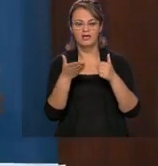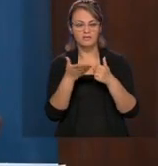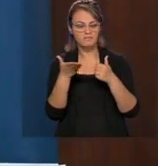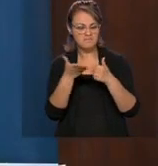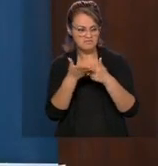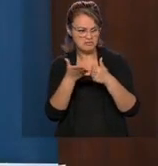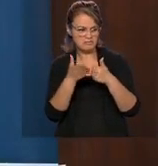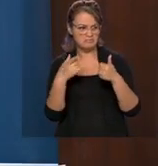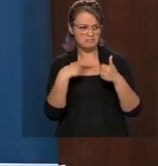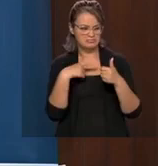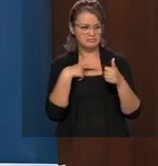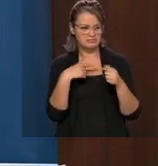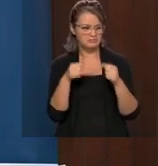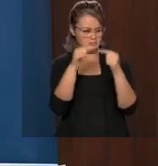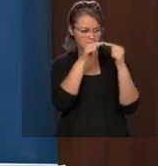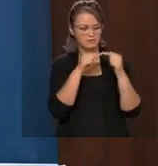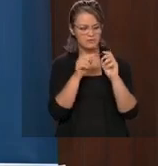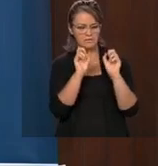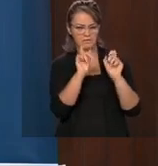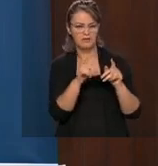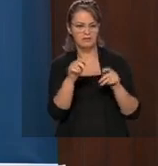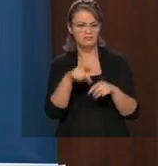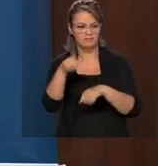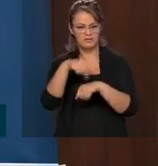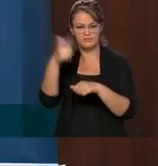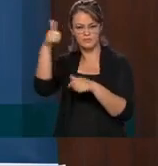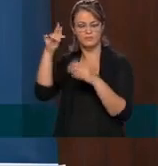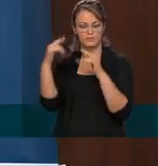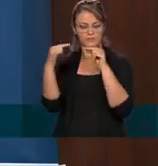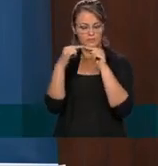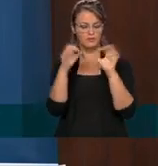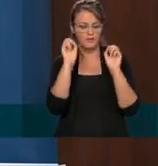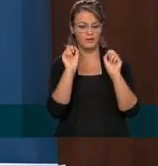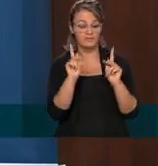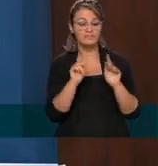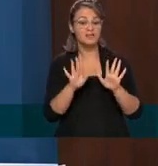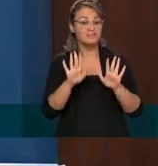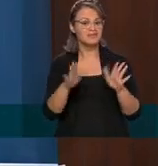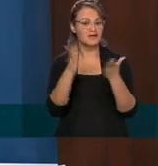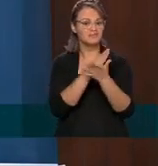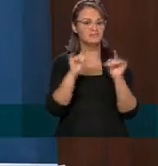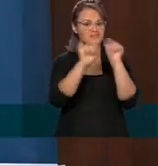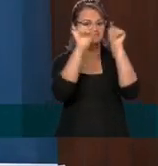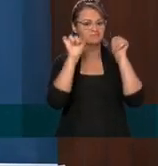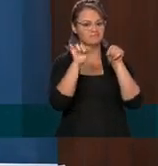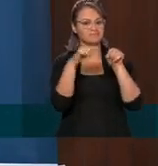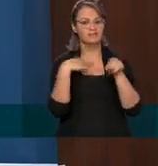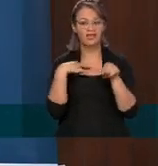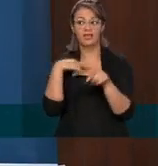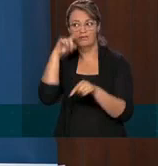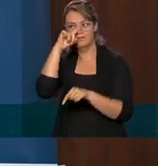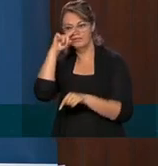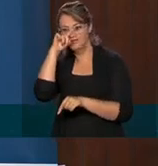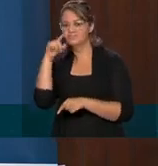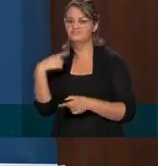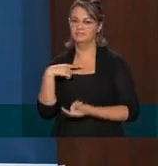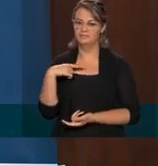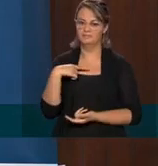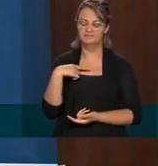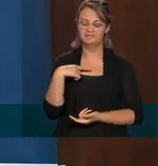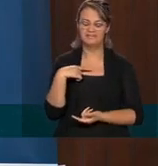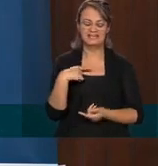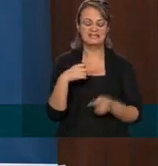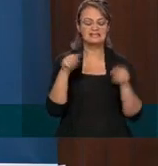que é alinhado pelas agências reguladoras internacionais. E agora eu vou colocar sobre as incertezas e riscos. E uma das